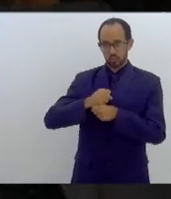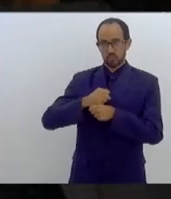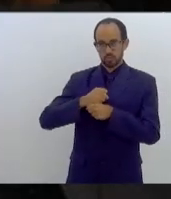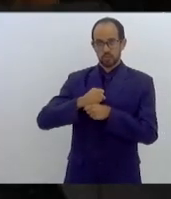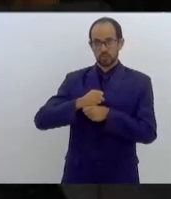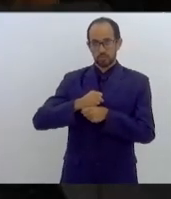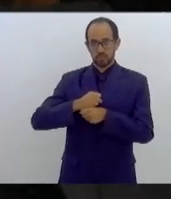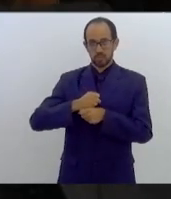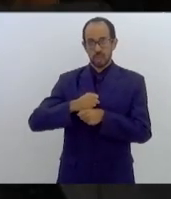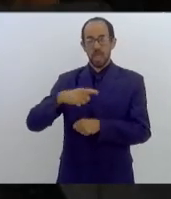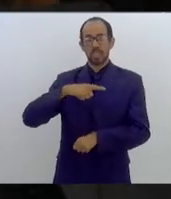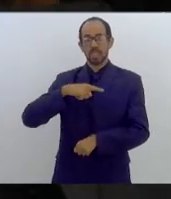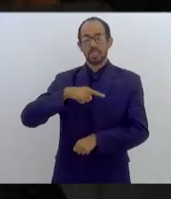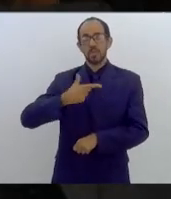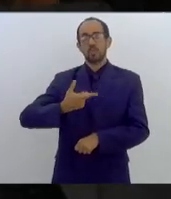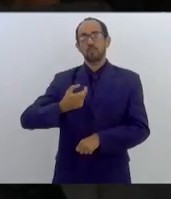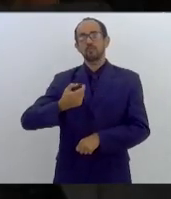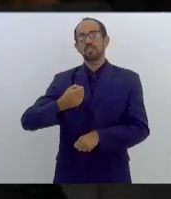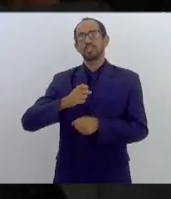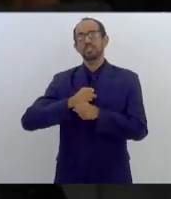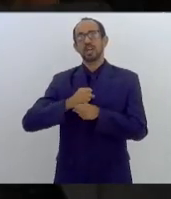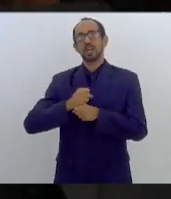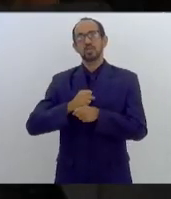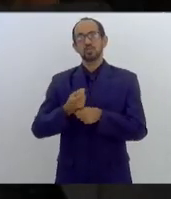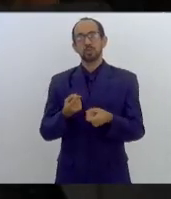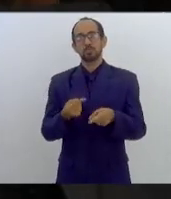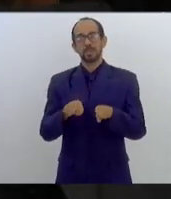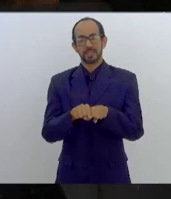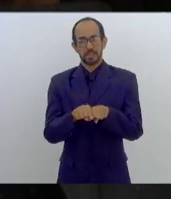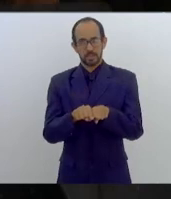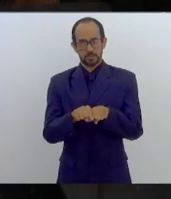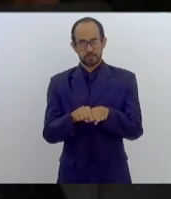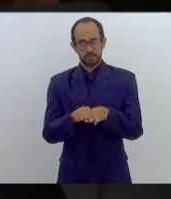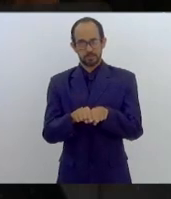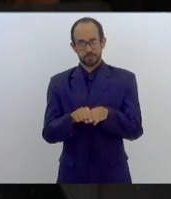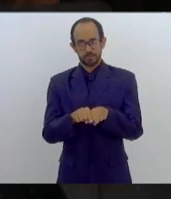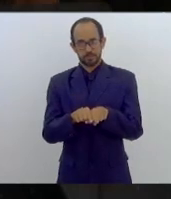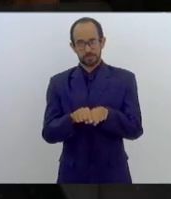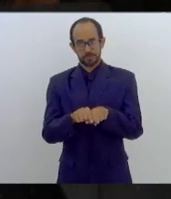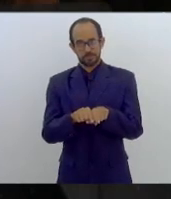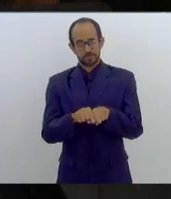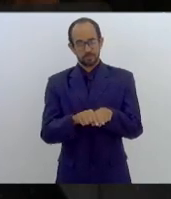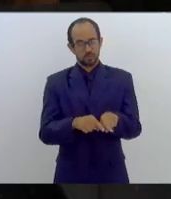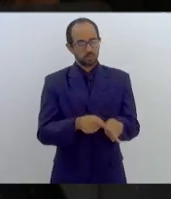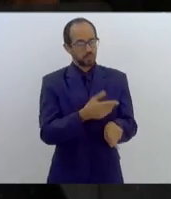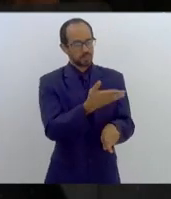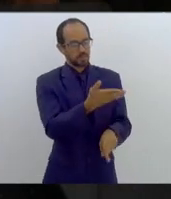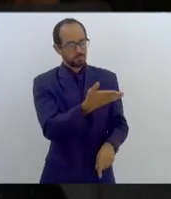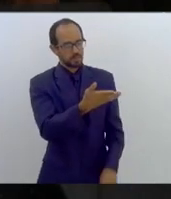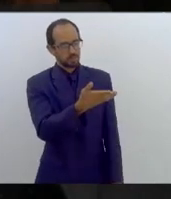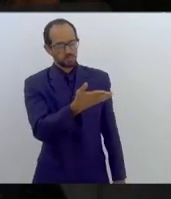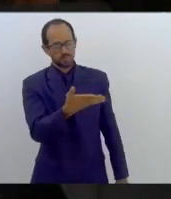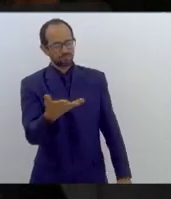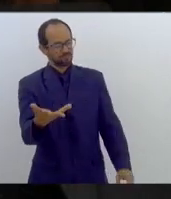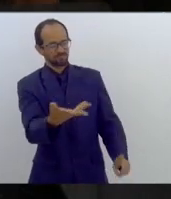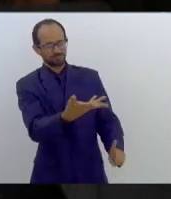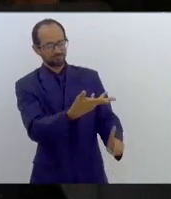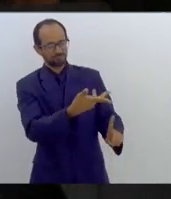tenho 20 anos de parceria com esse grande, estupendo